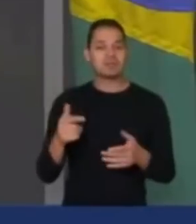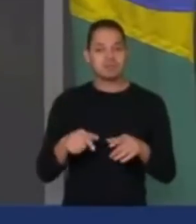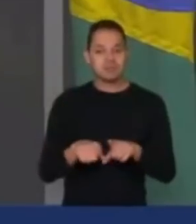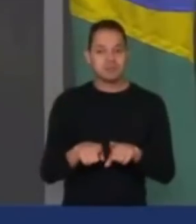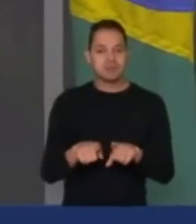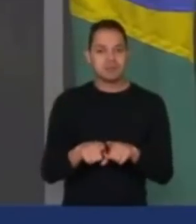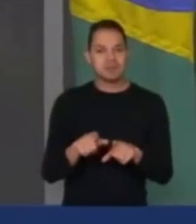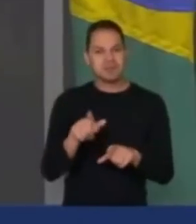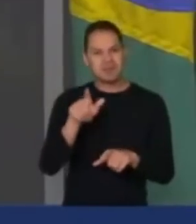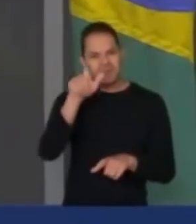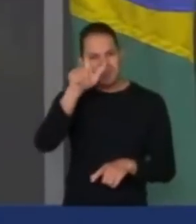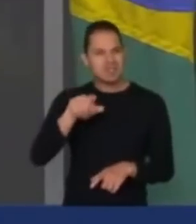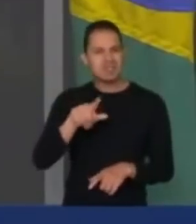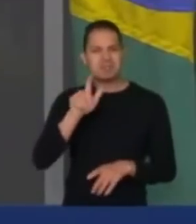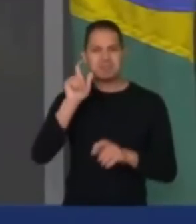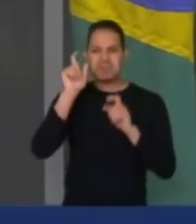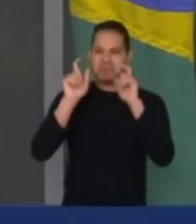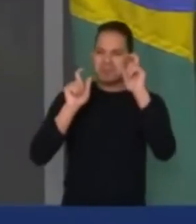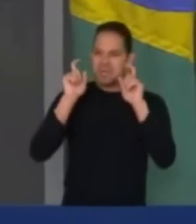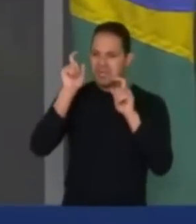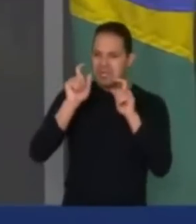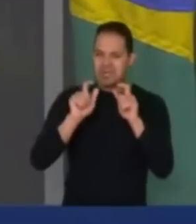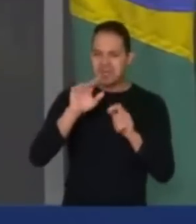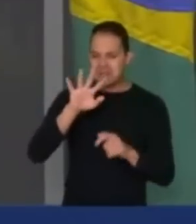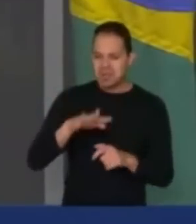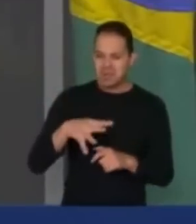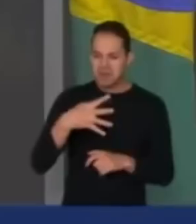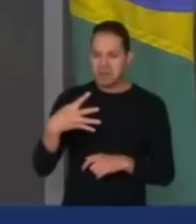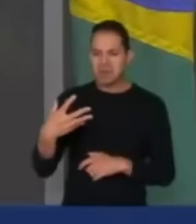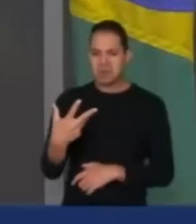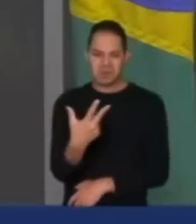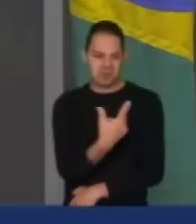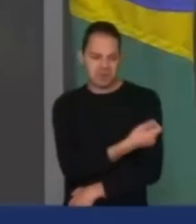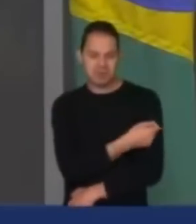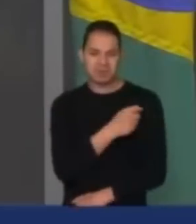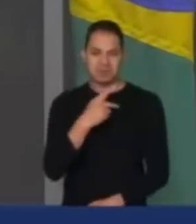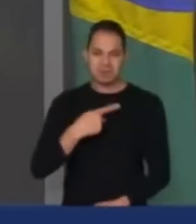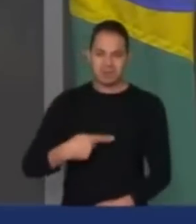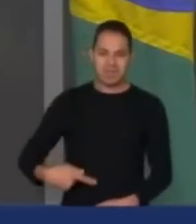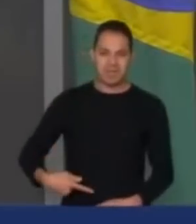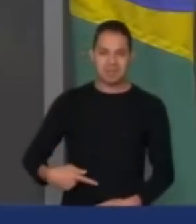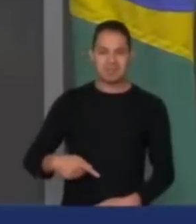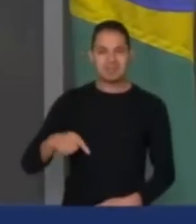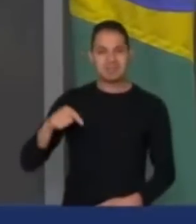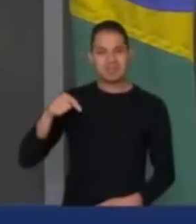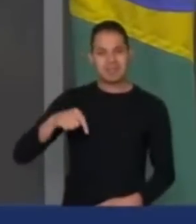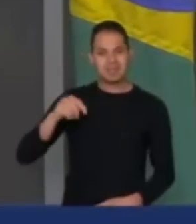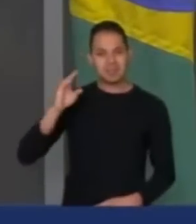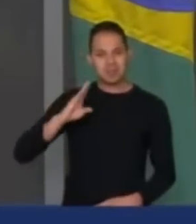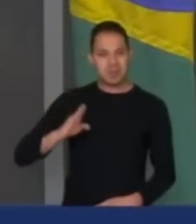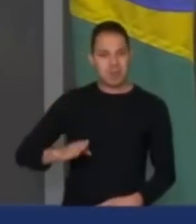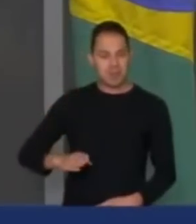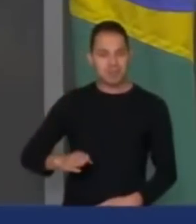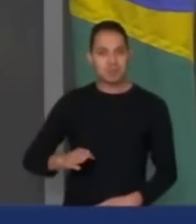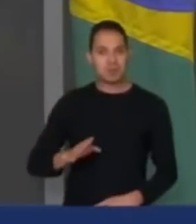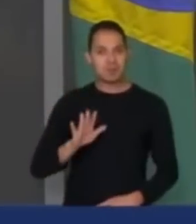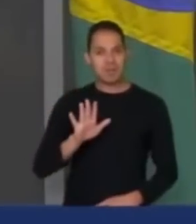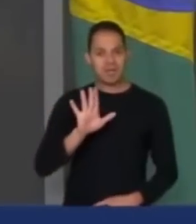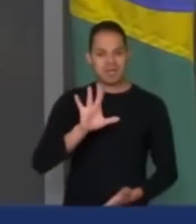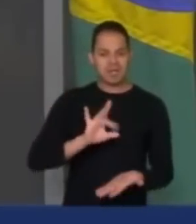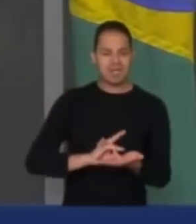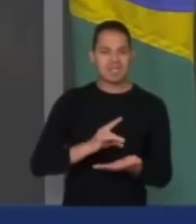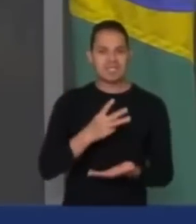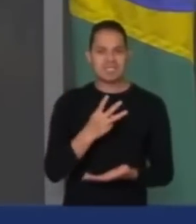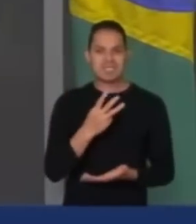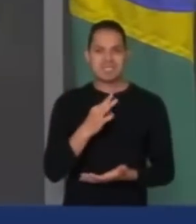senhor preocupado com cartelinha de vacinação do Presidente da República enquanto trilhões de